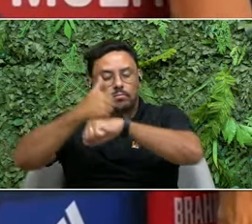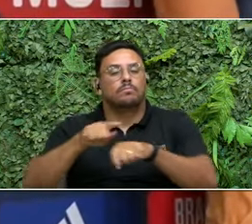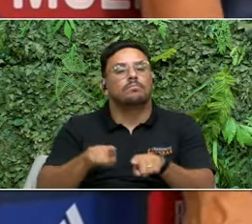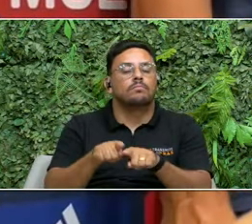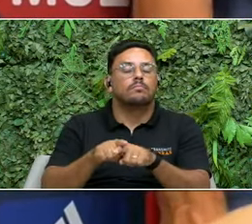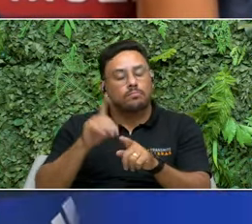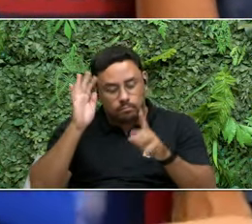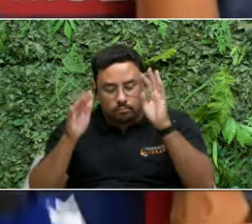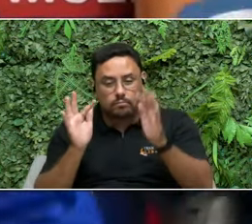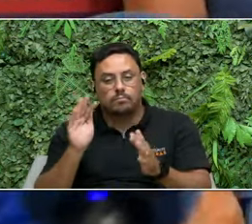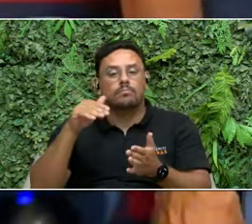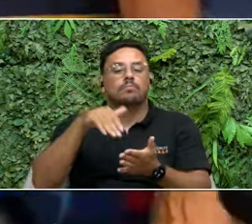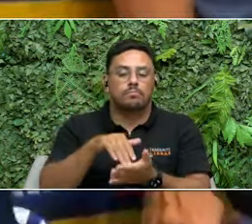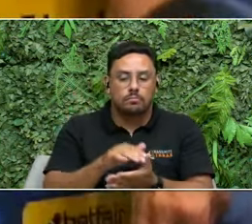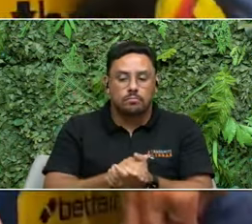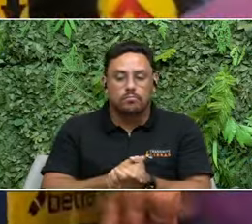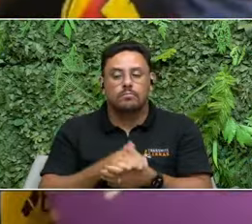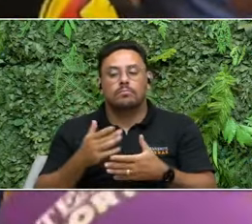na